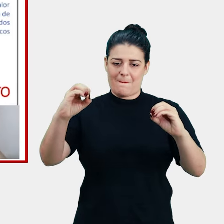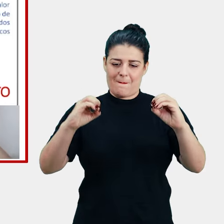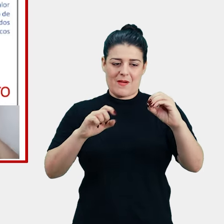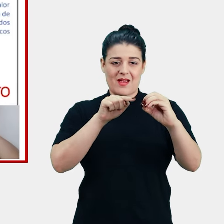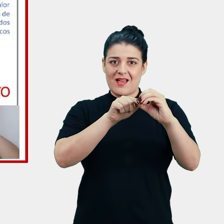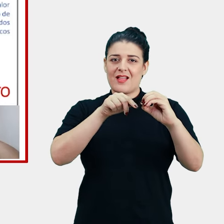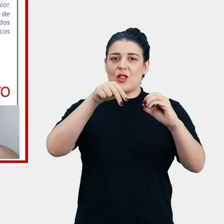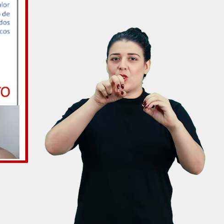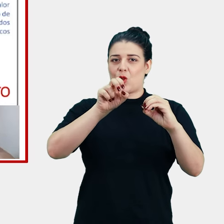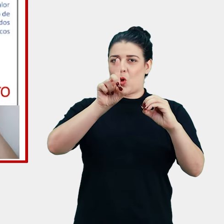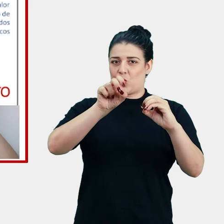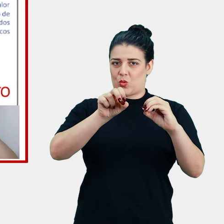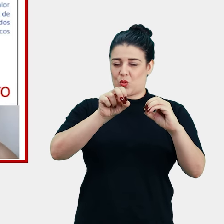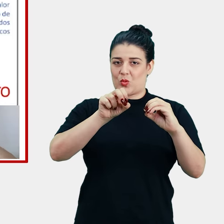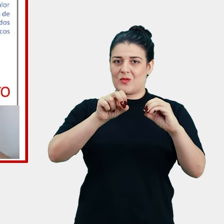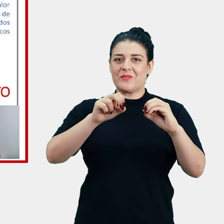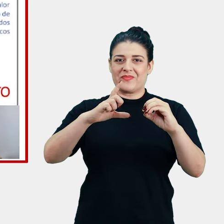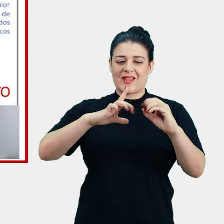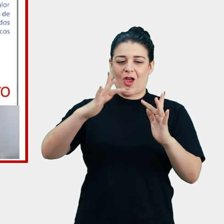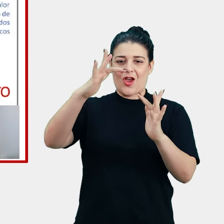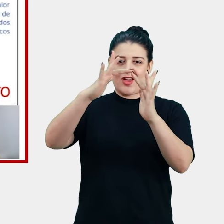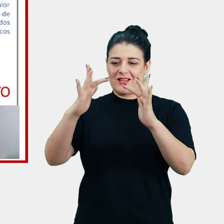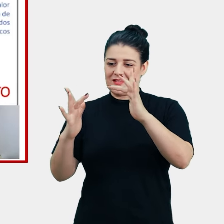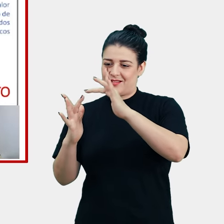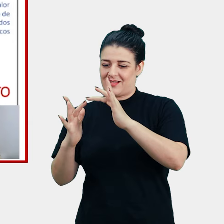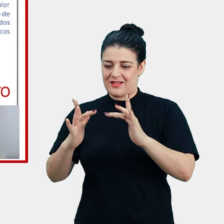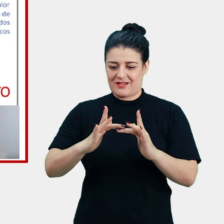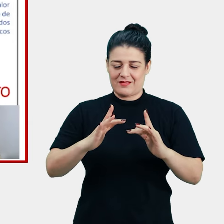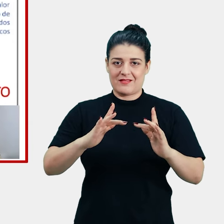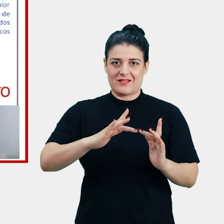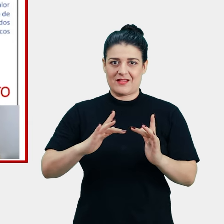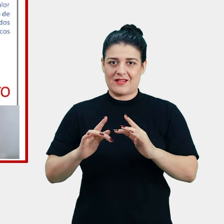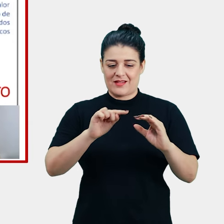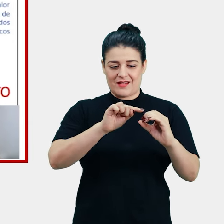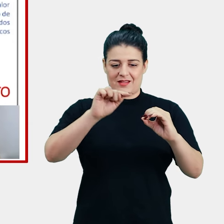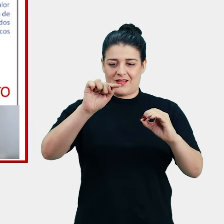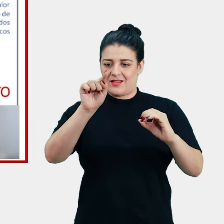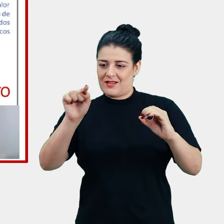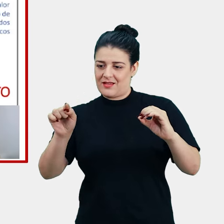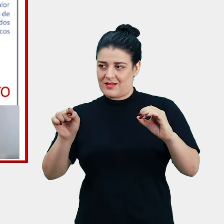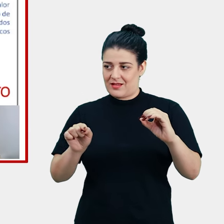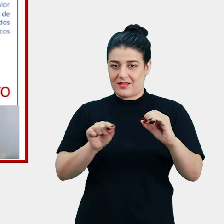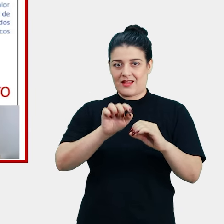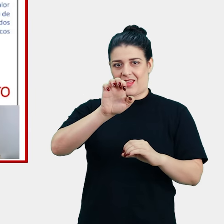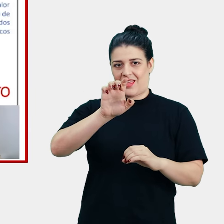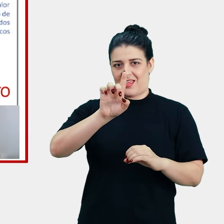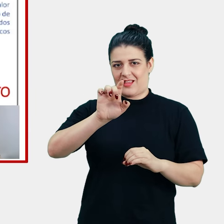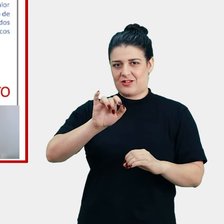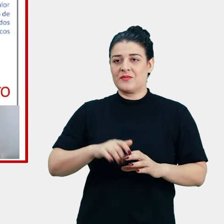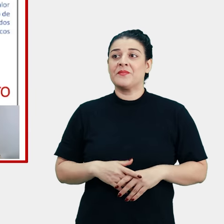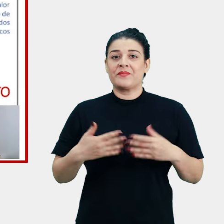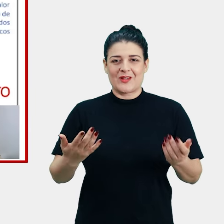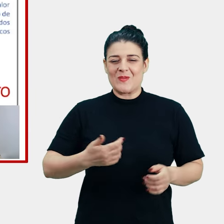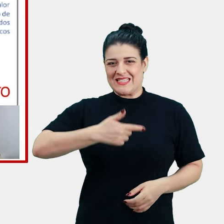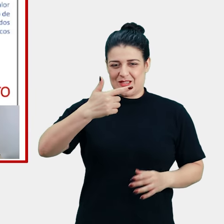nodo, e as linhas que conectam essas bolinhas nós chamamos de edge. Então, na segunda etapa com o uso